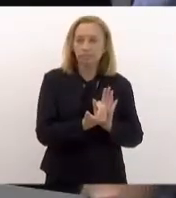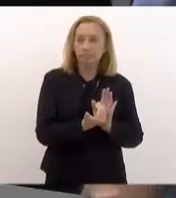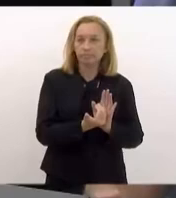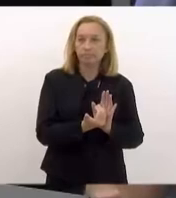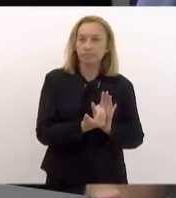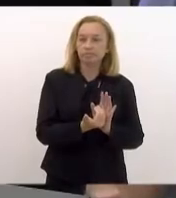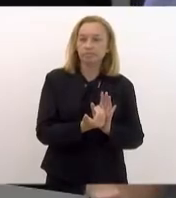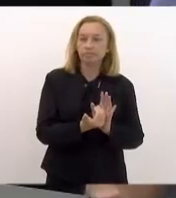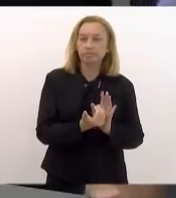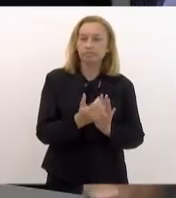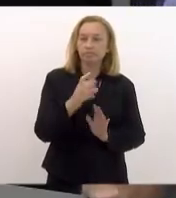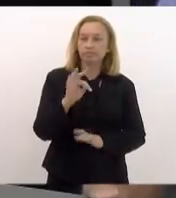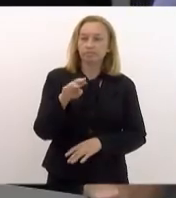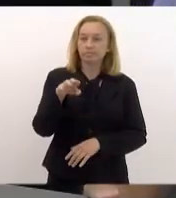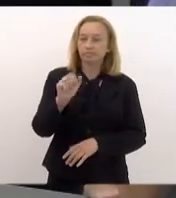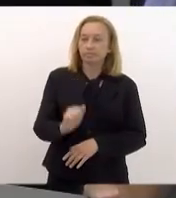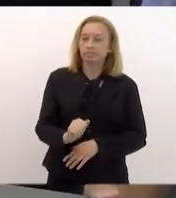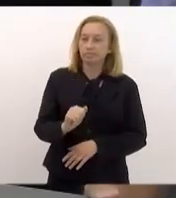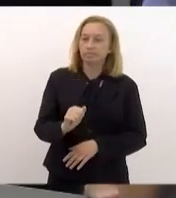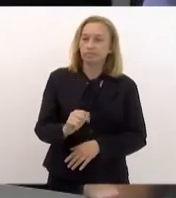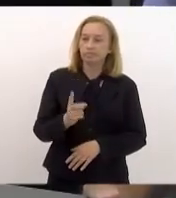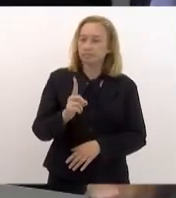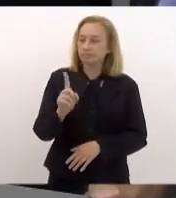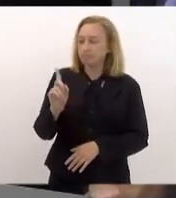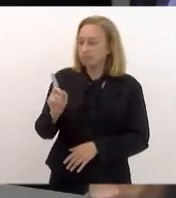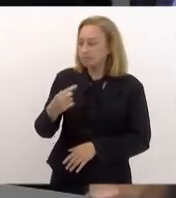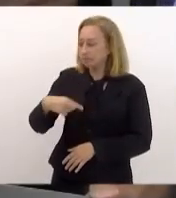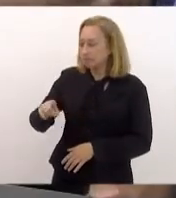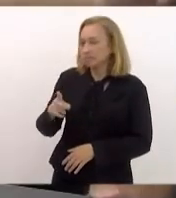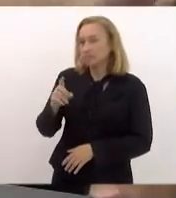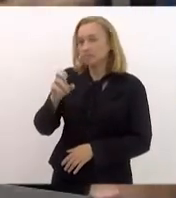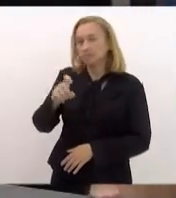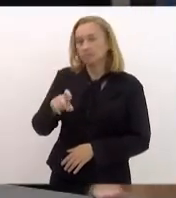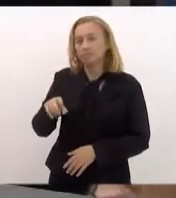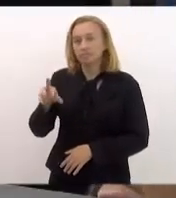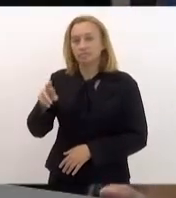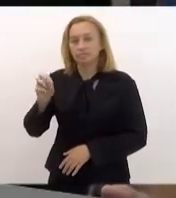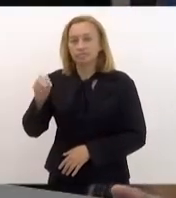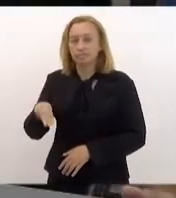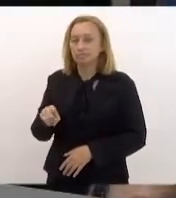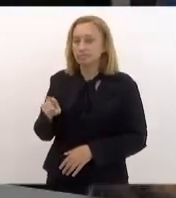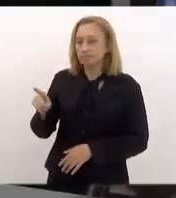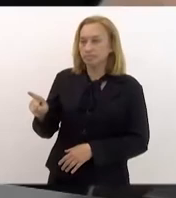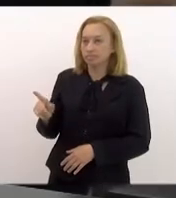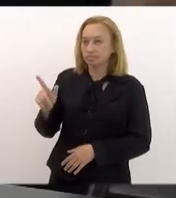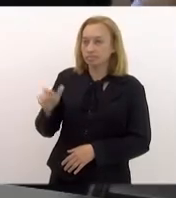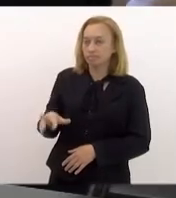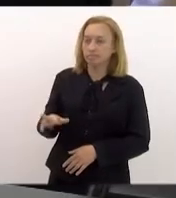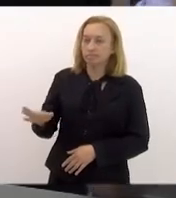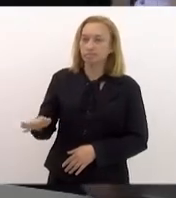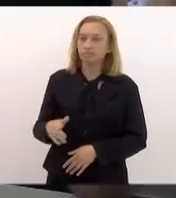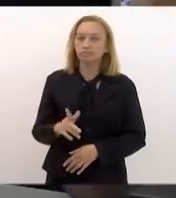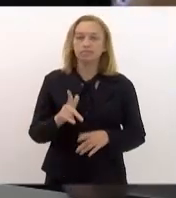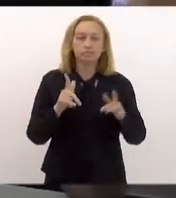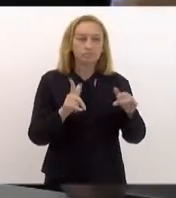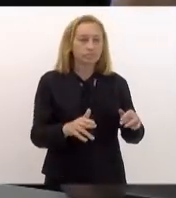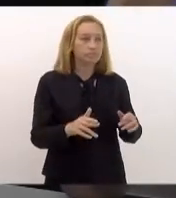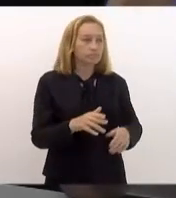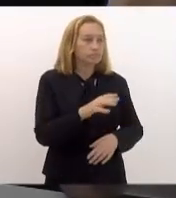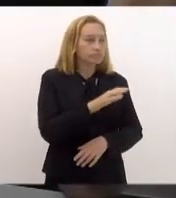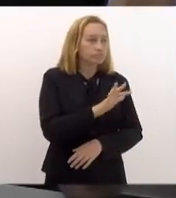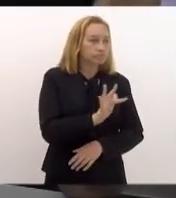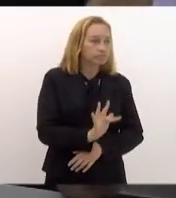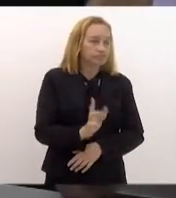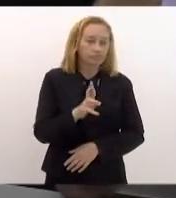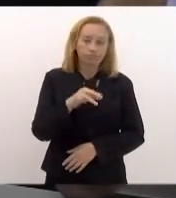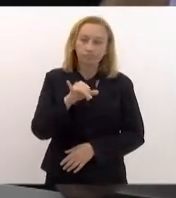tem telecomunicações vagalume. Então, da mesma forma, por exemplo, em Friburgo, né? Eu estive lá logo depois